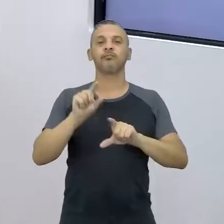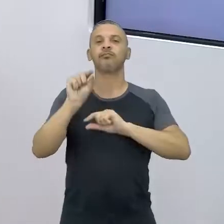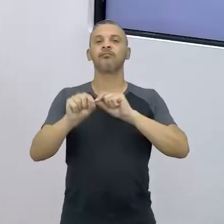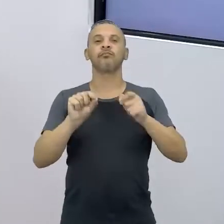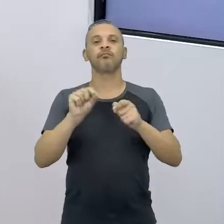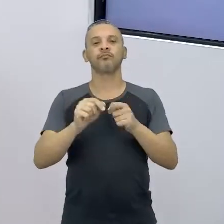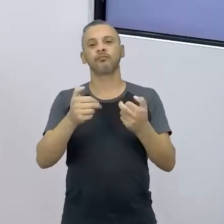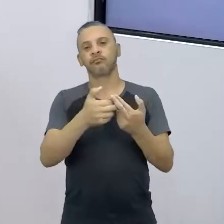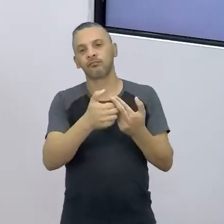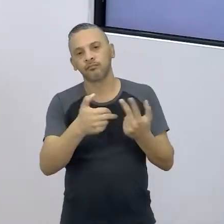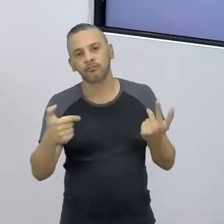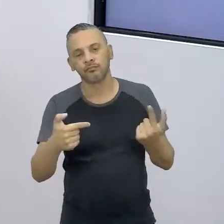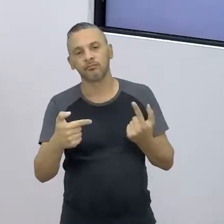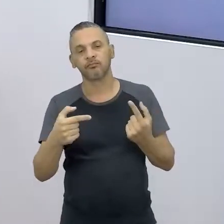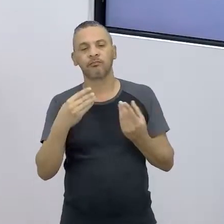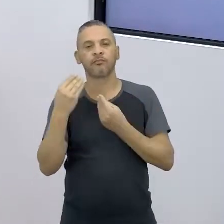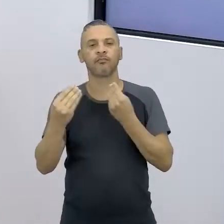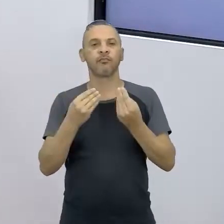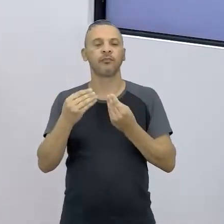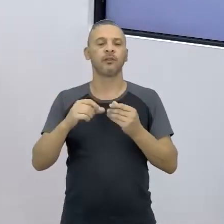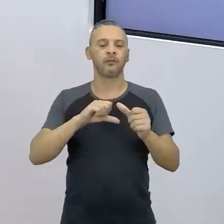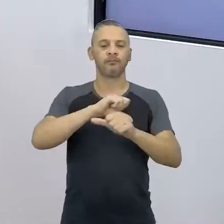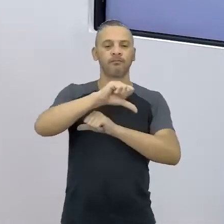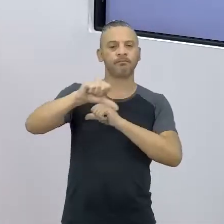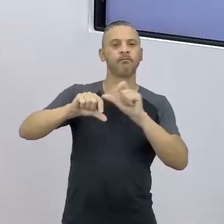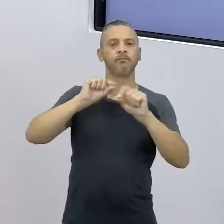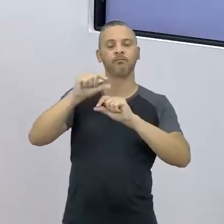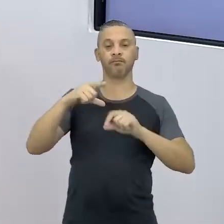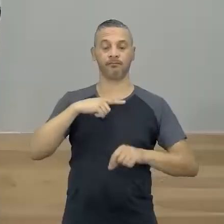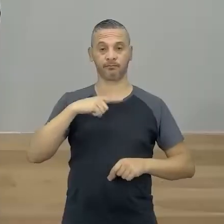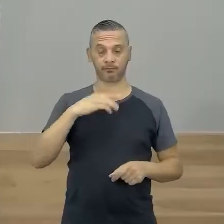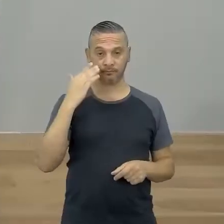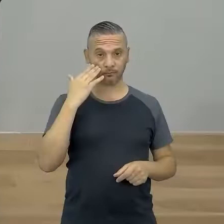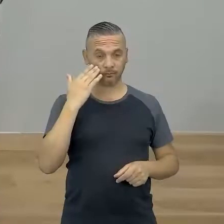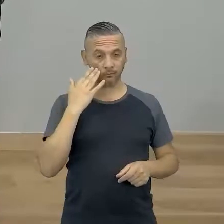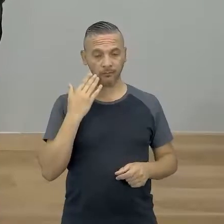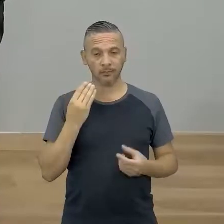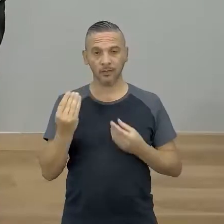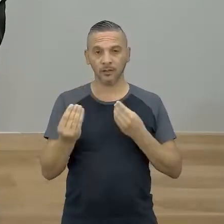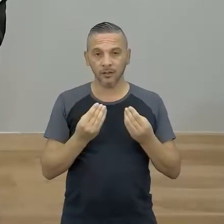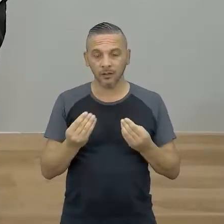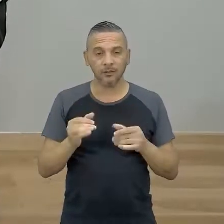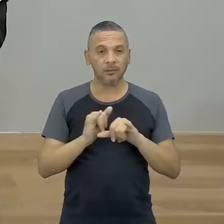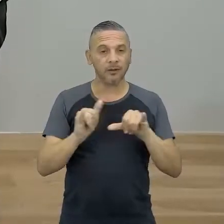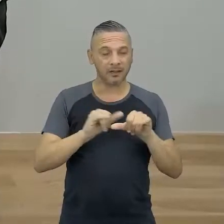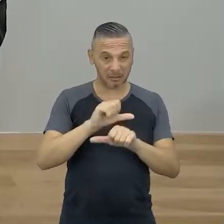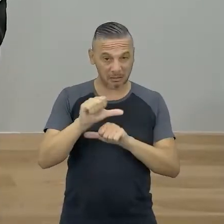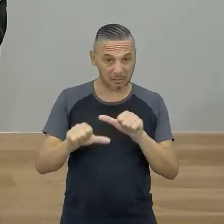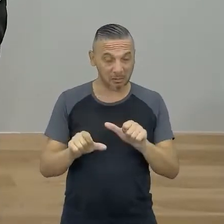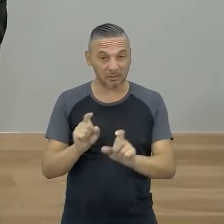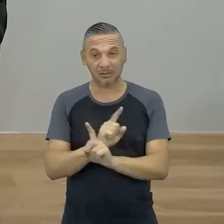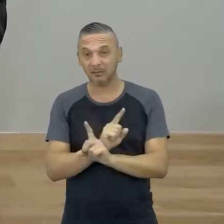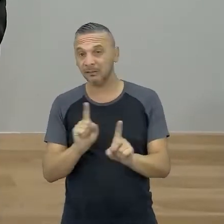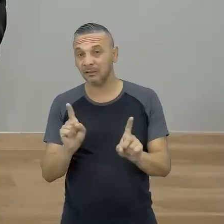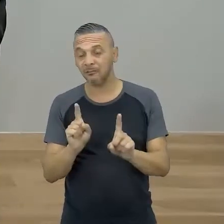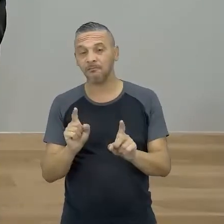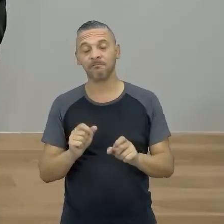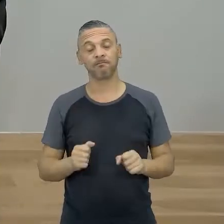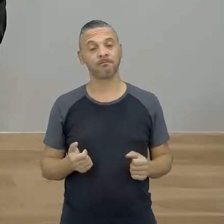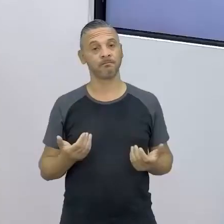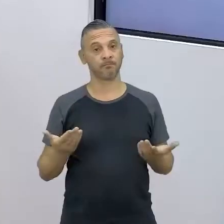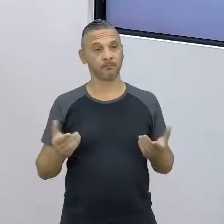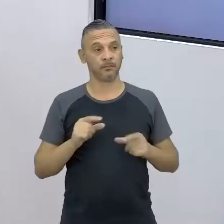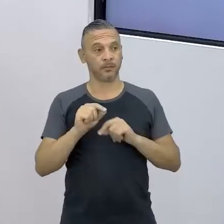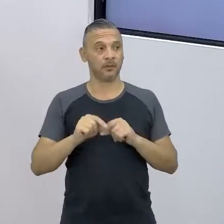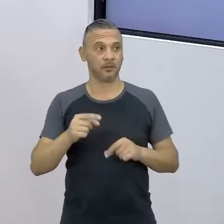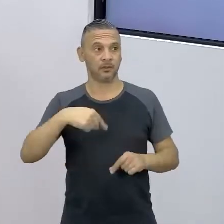fizeram com essa releitura aí. O que se transformou? A transformação. Será que a propaganda mudou ou não? E para isso, pessoal,